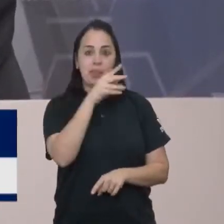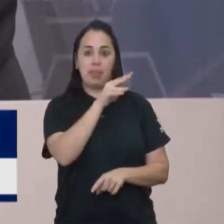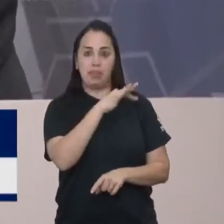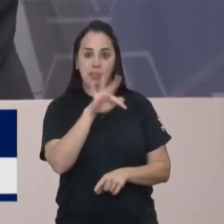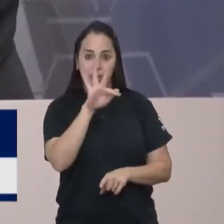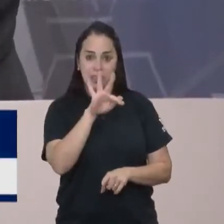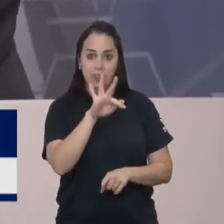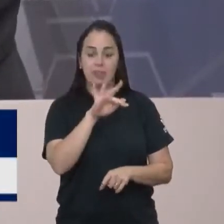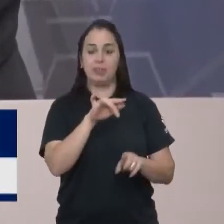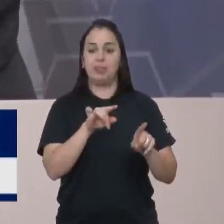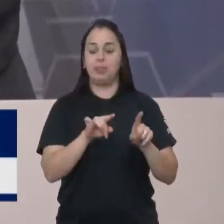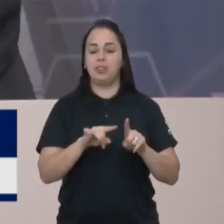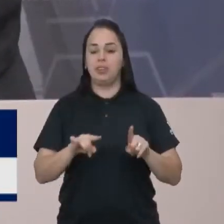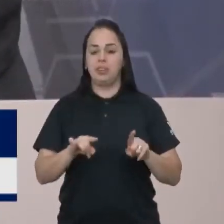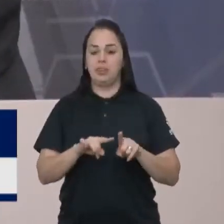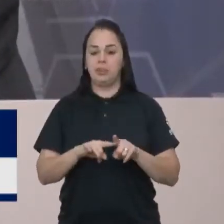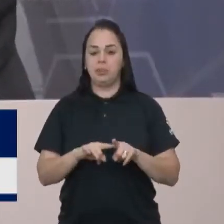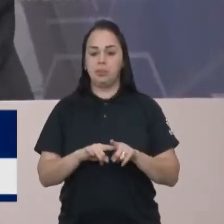de quem